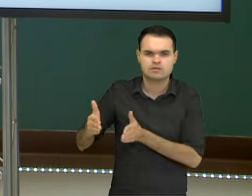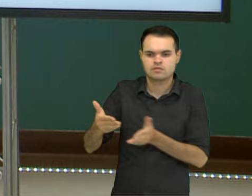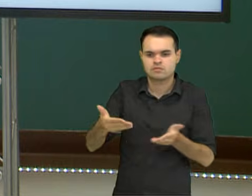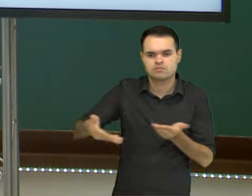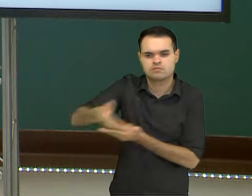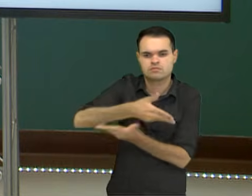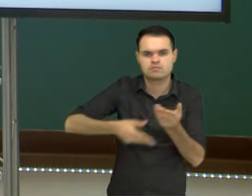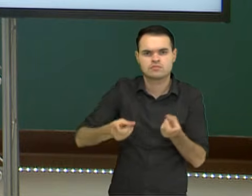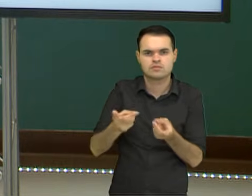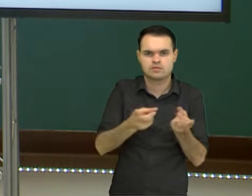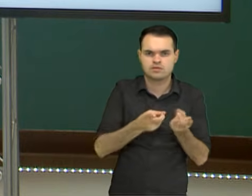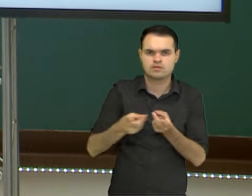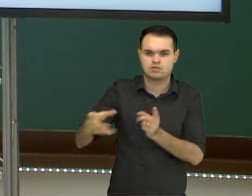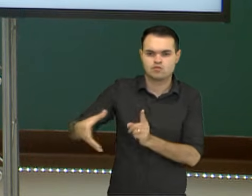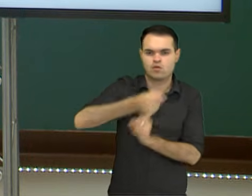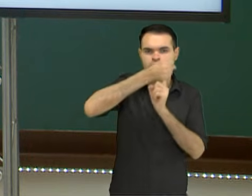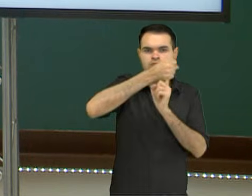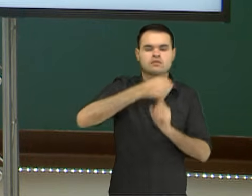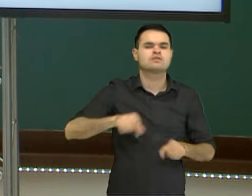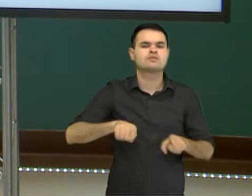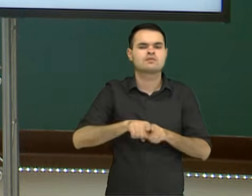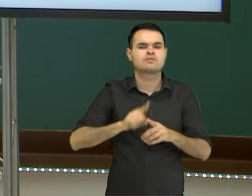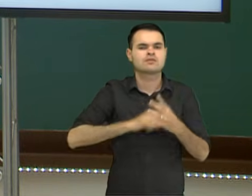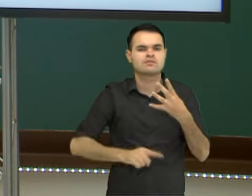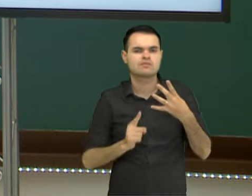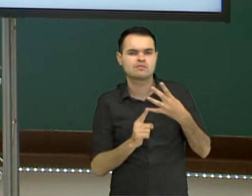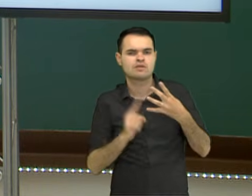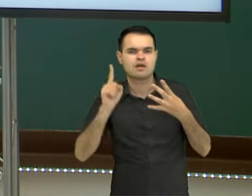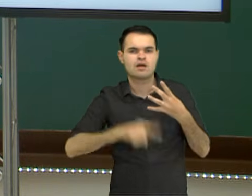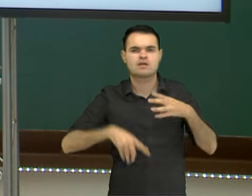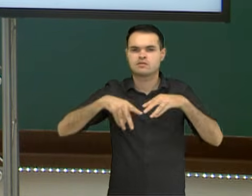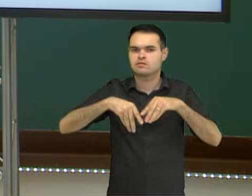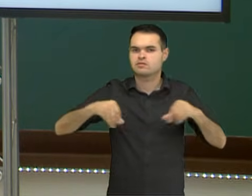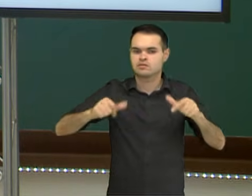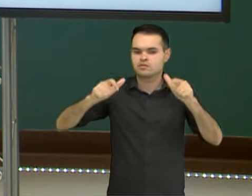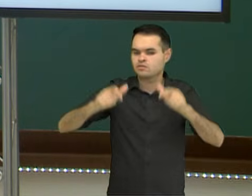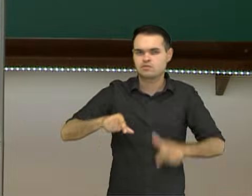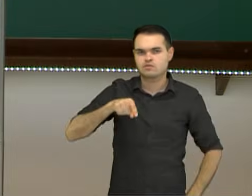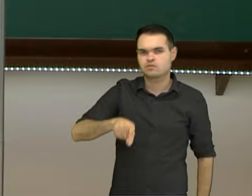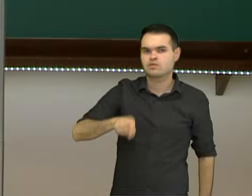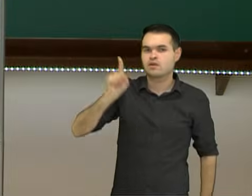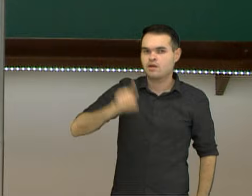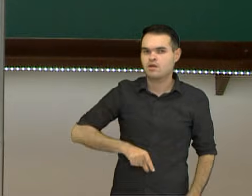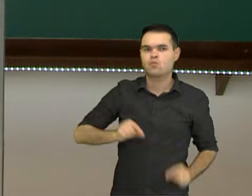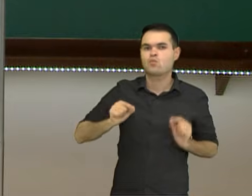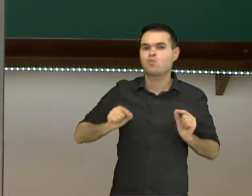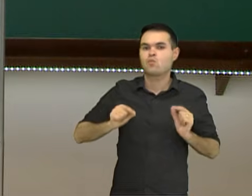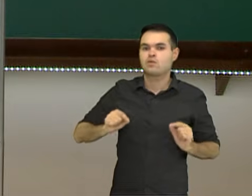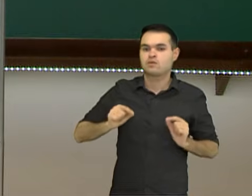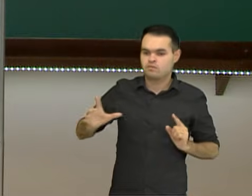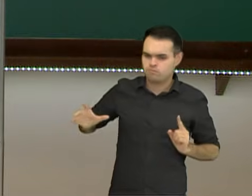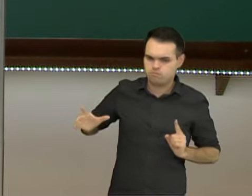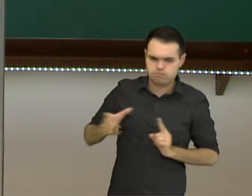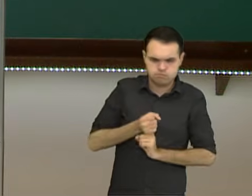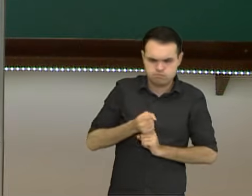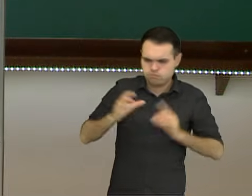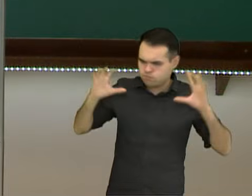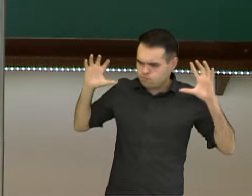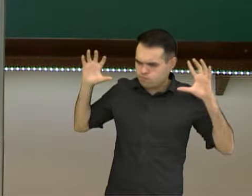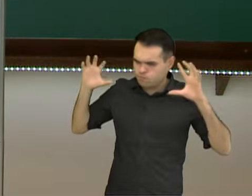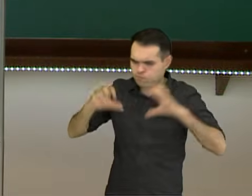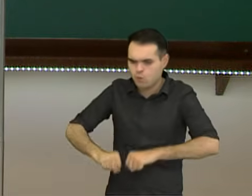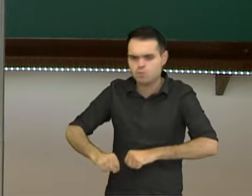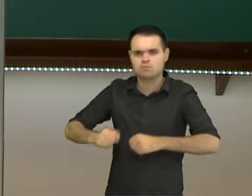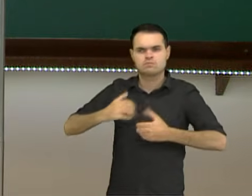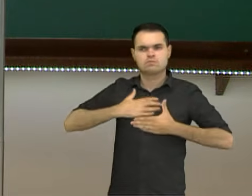essas rotas de comércio e também a questão territorial, né? Essa ideia de que dominar um território, dominar